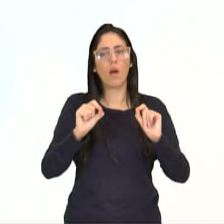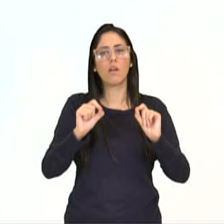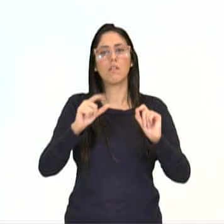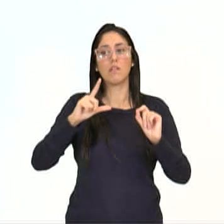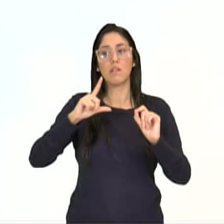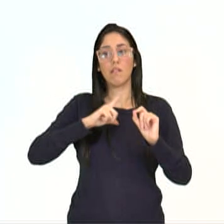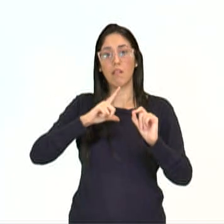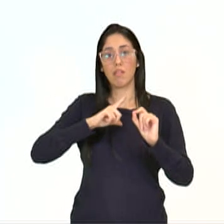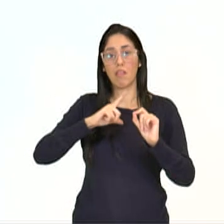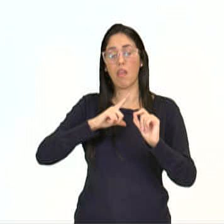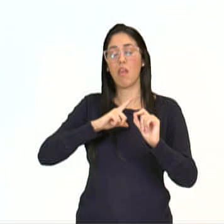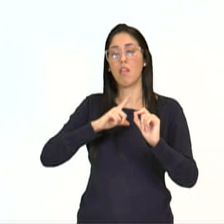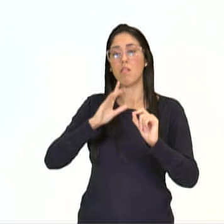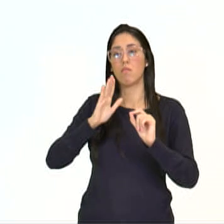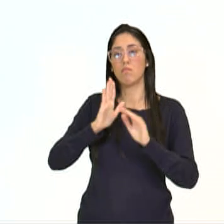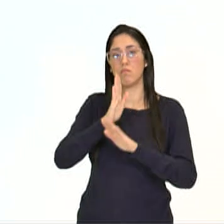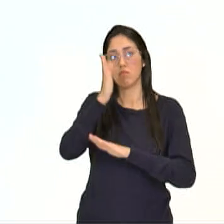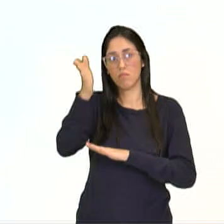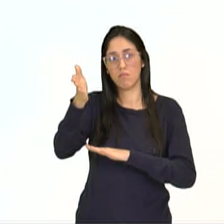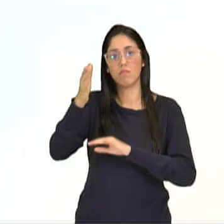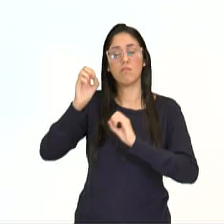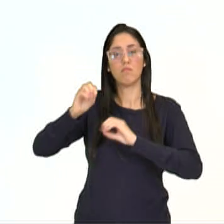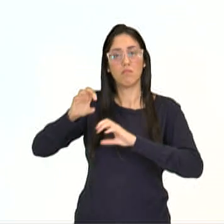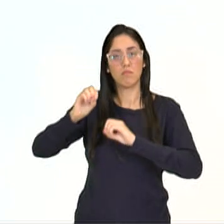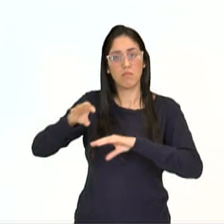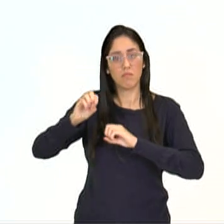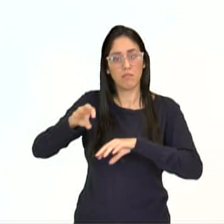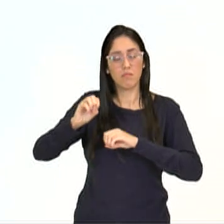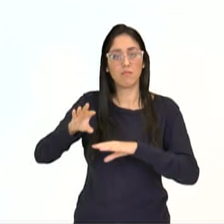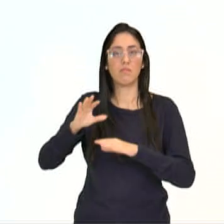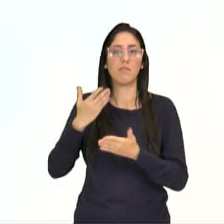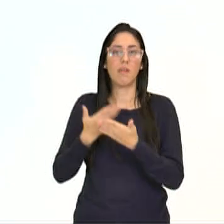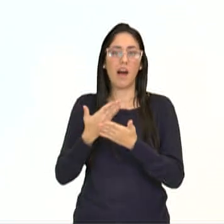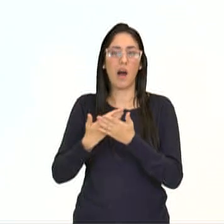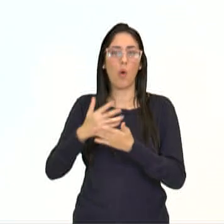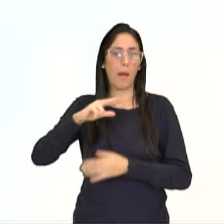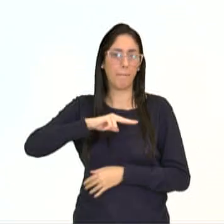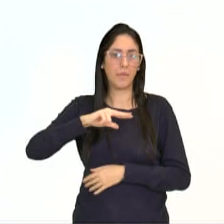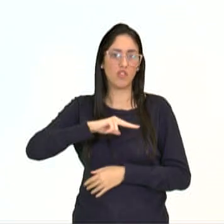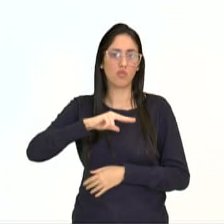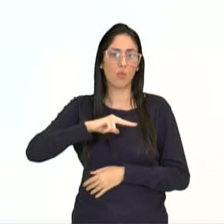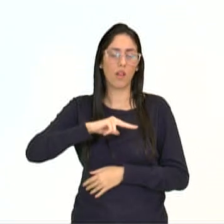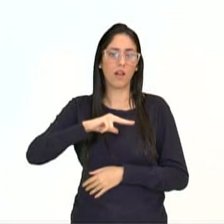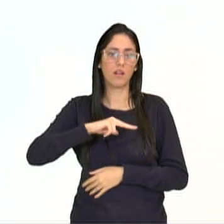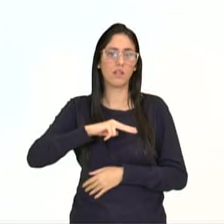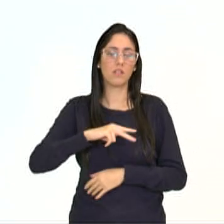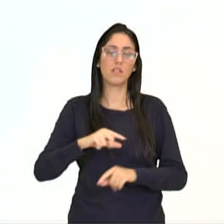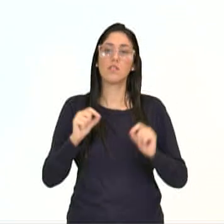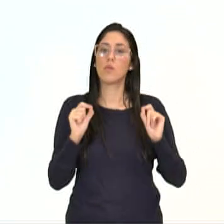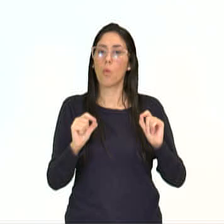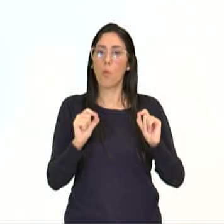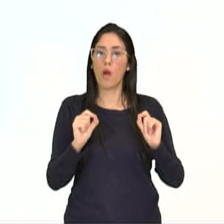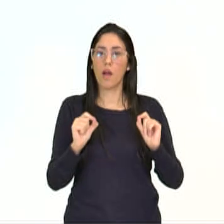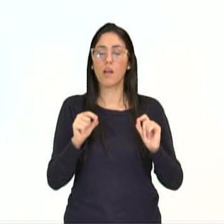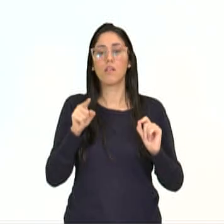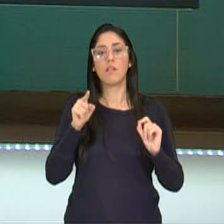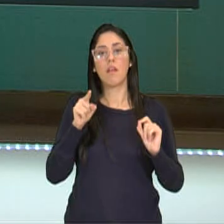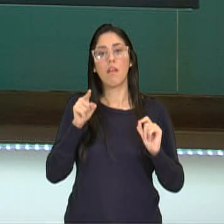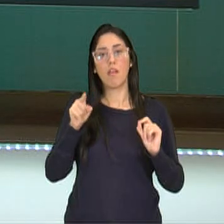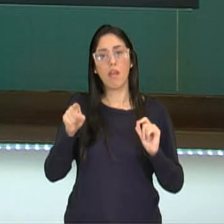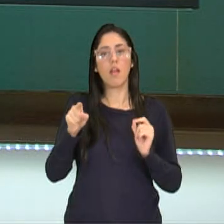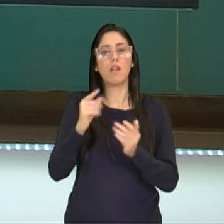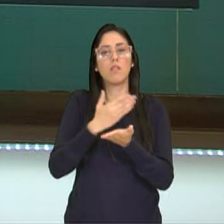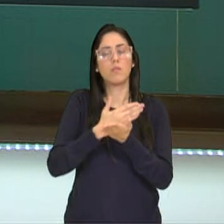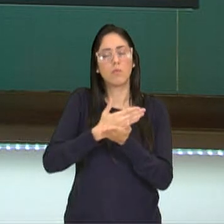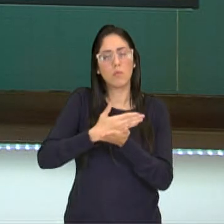dentro de uma academia, além de dar aulas particulares com personal training, ele tem um controle já total, porque ele começou desde